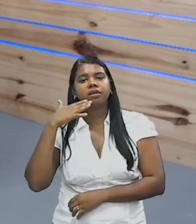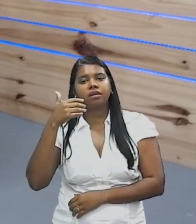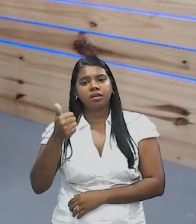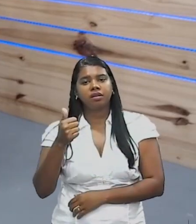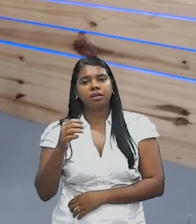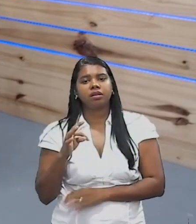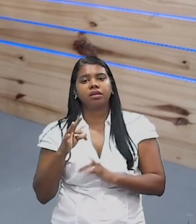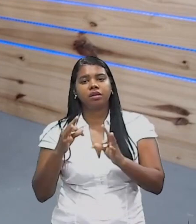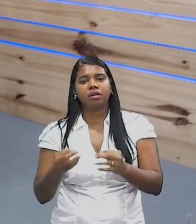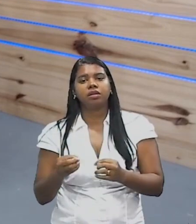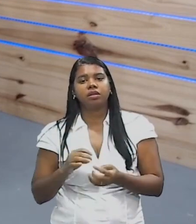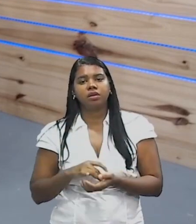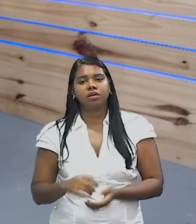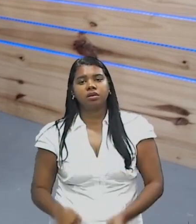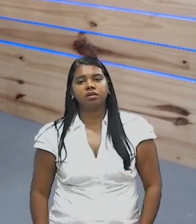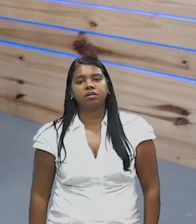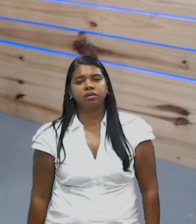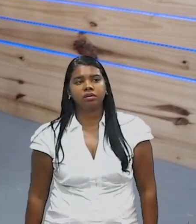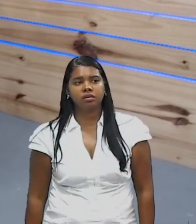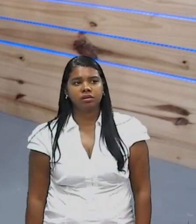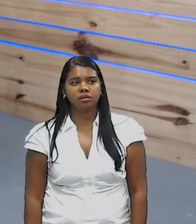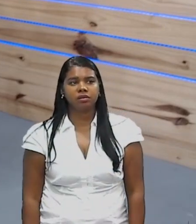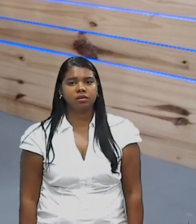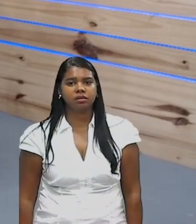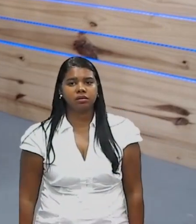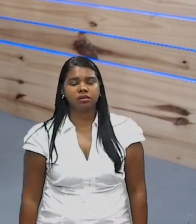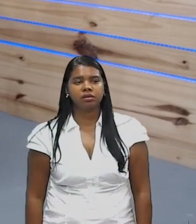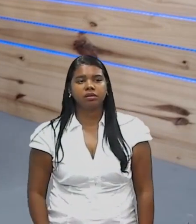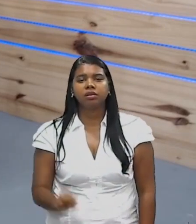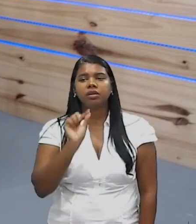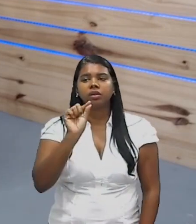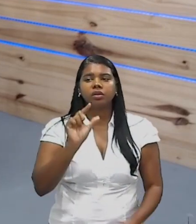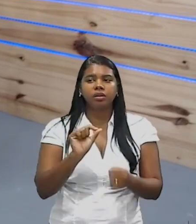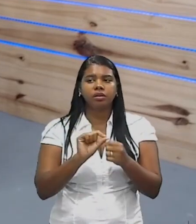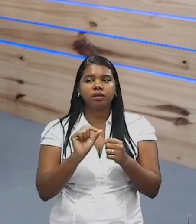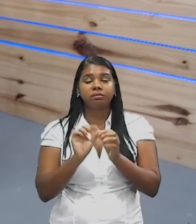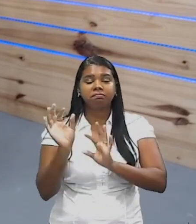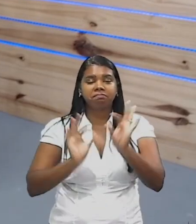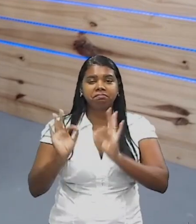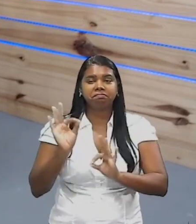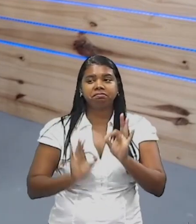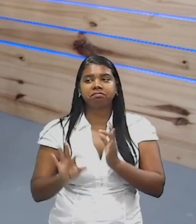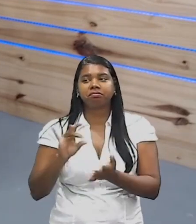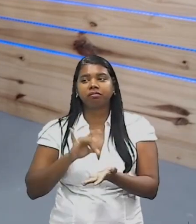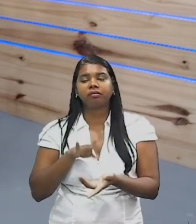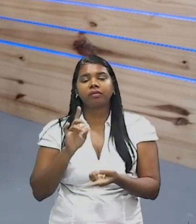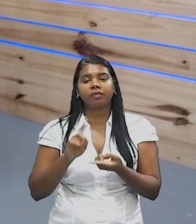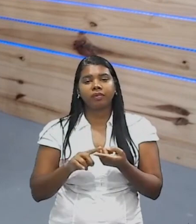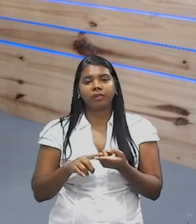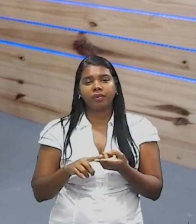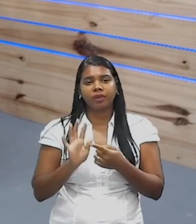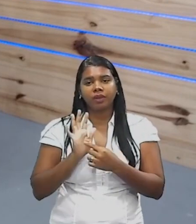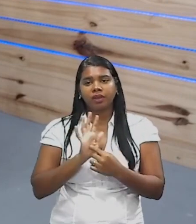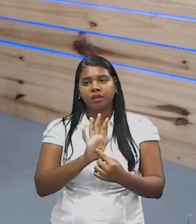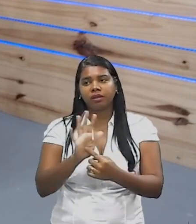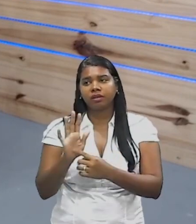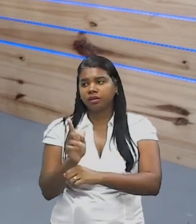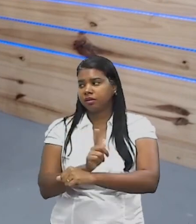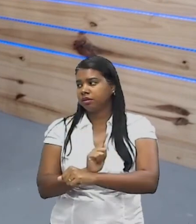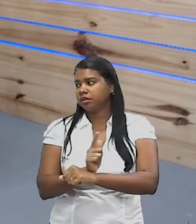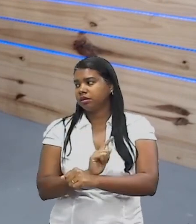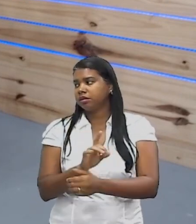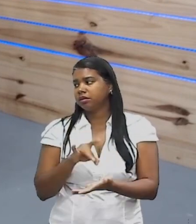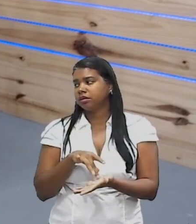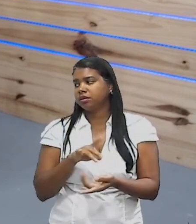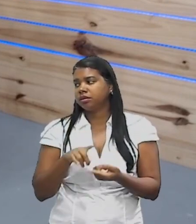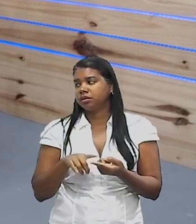comunicação. Bom, o que fazer para manter a organização livre de não conformidades na gestão da qualidade e